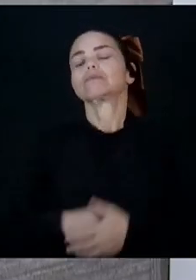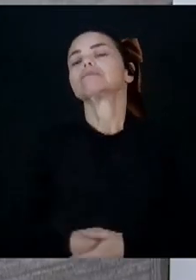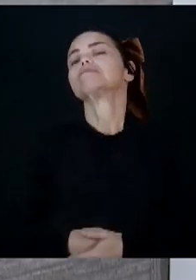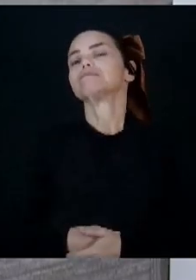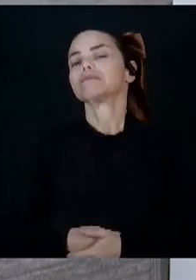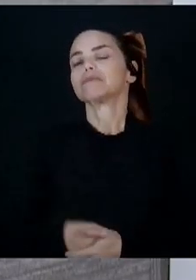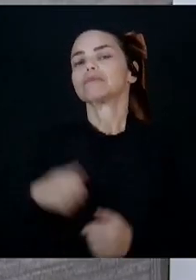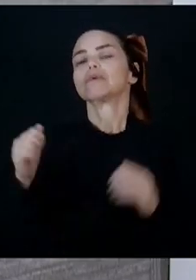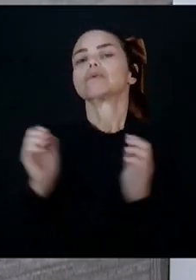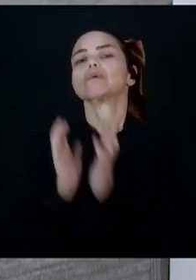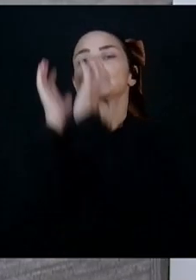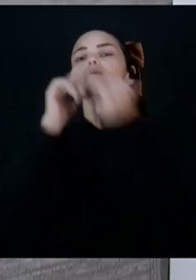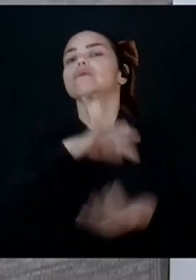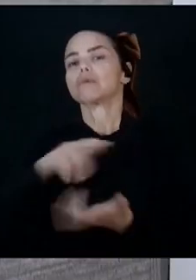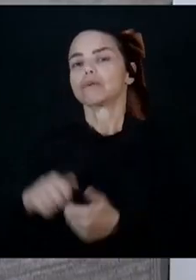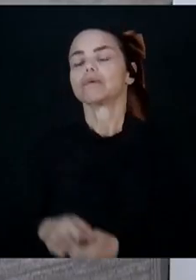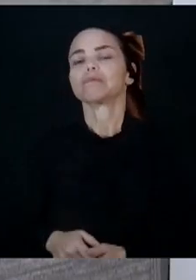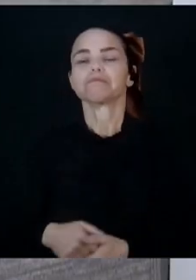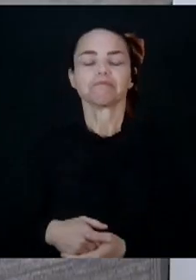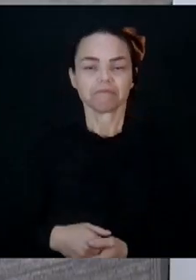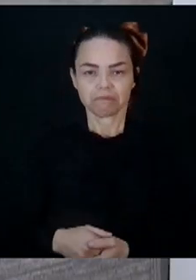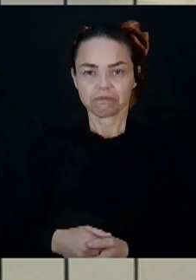com você, Gabriel Castro.